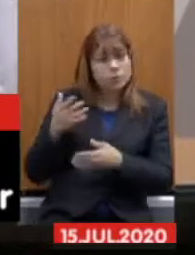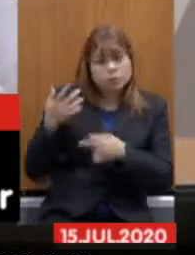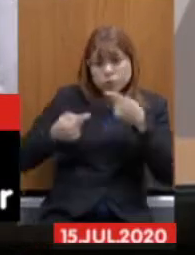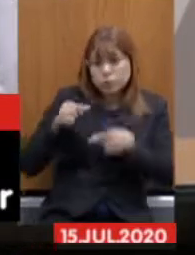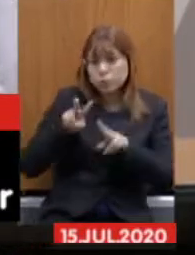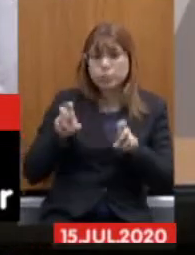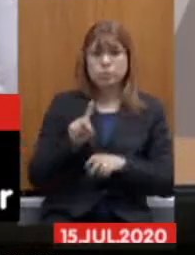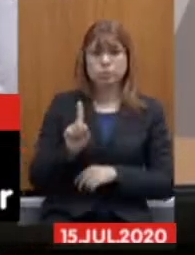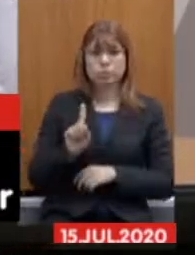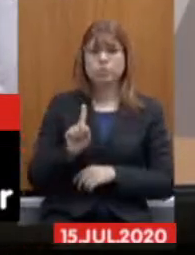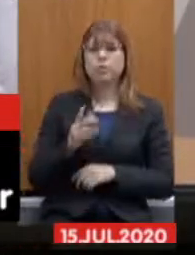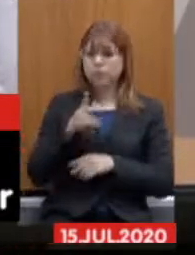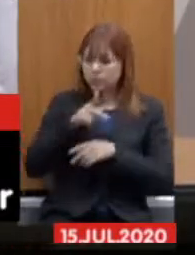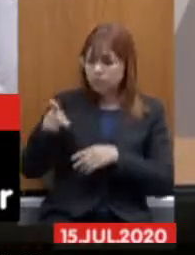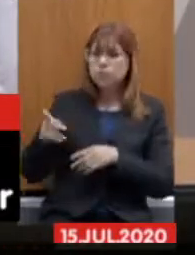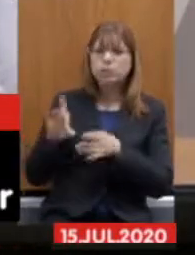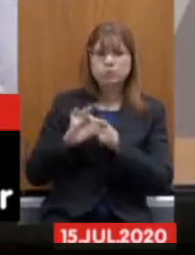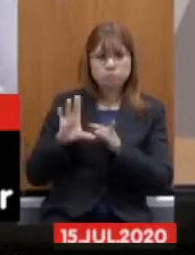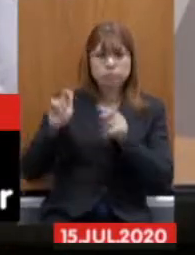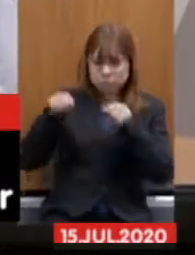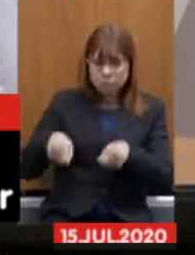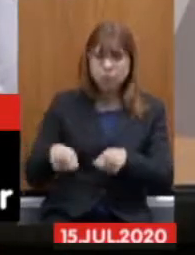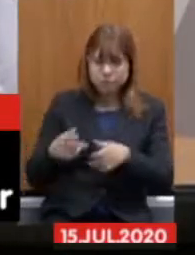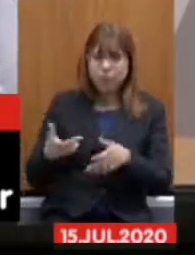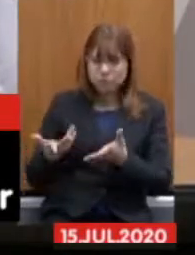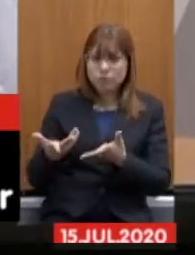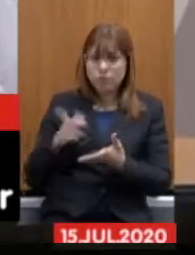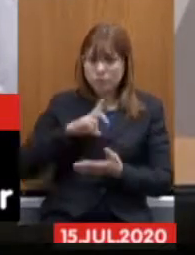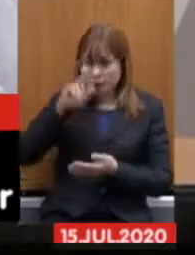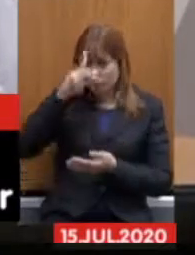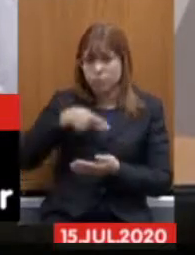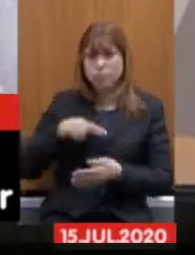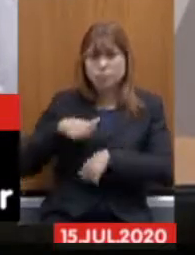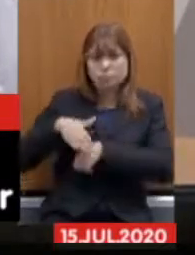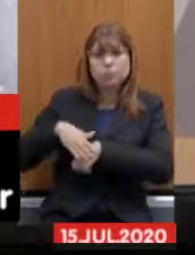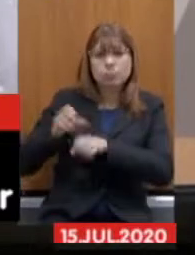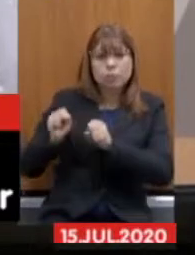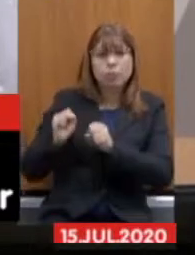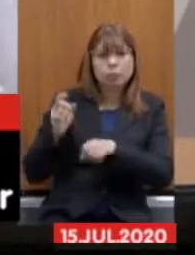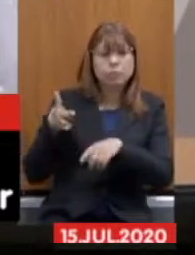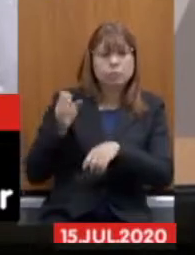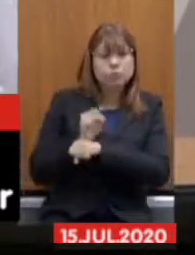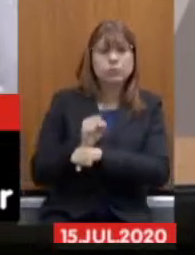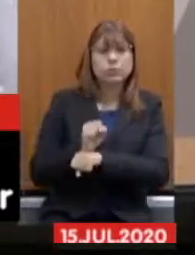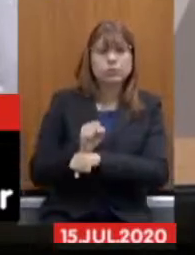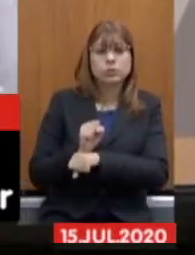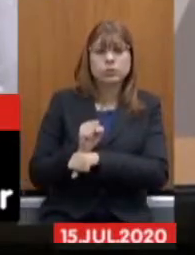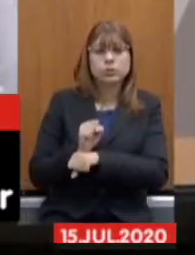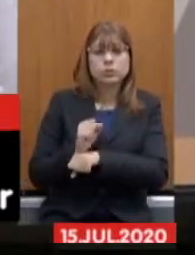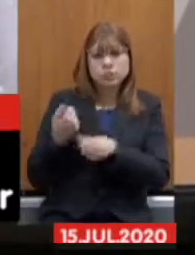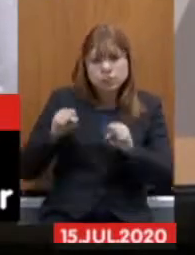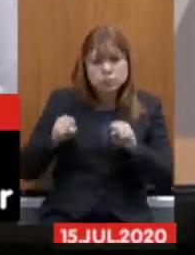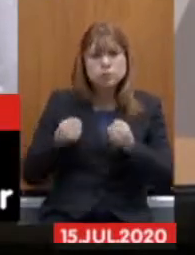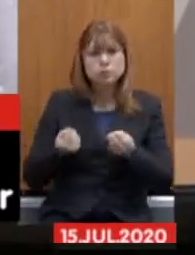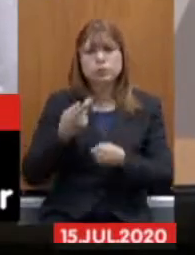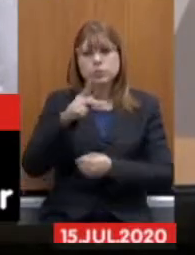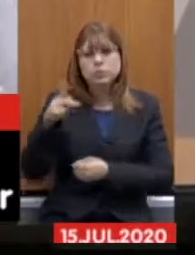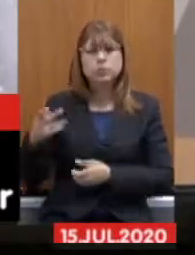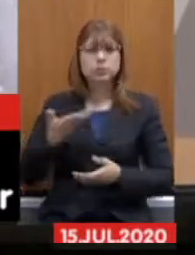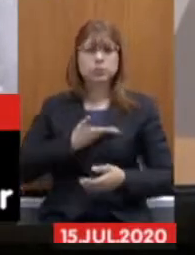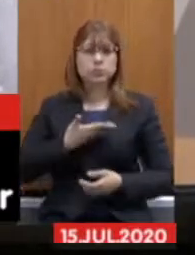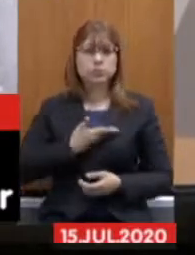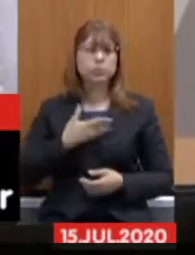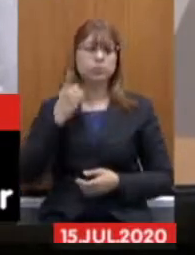excelência' tem total autonomia para suspender defenda as prerrogativas de seus pares de fenda